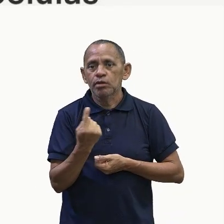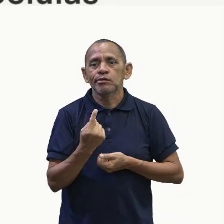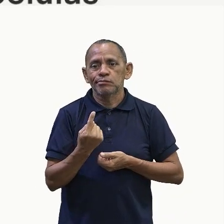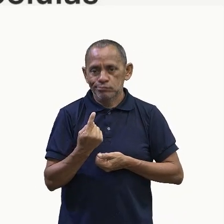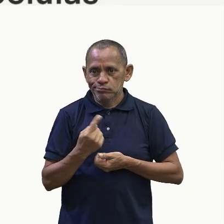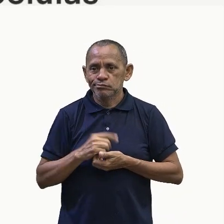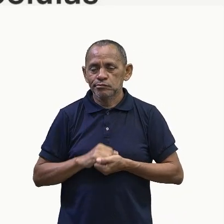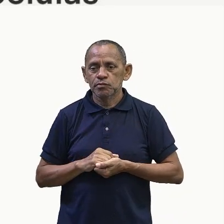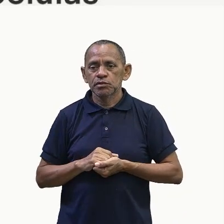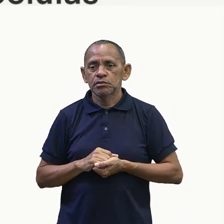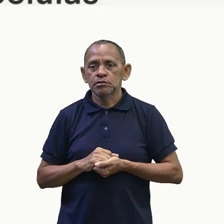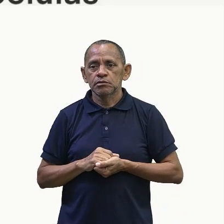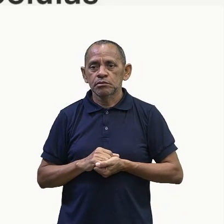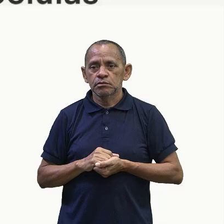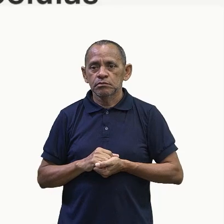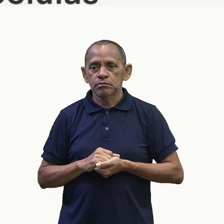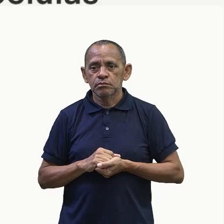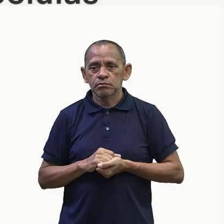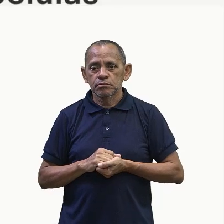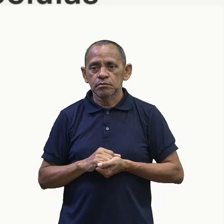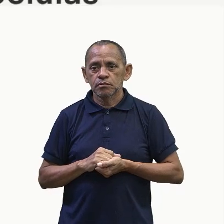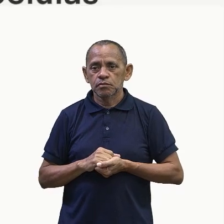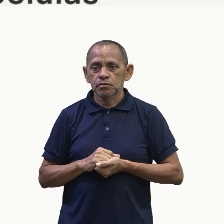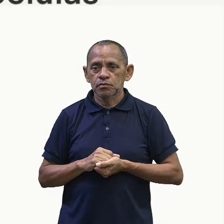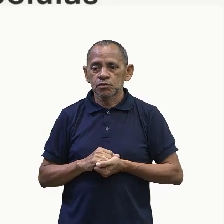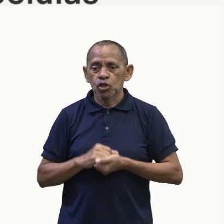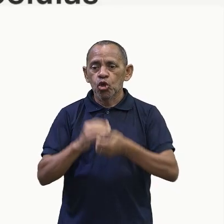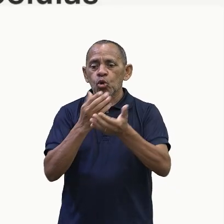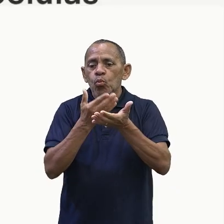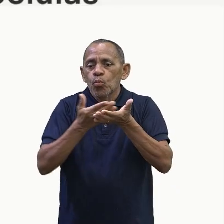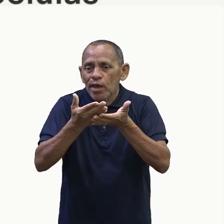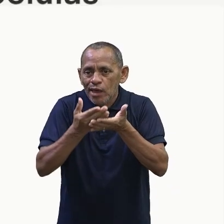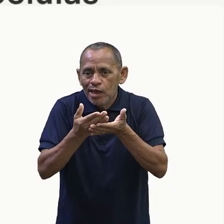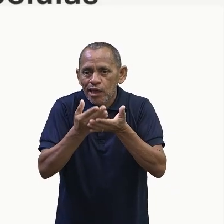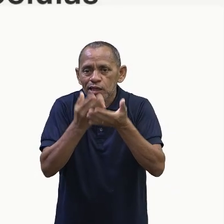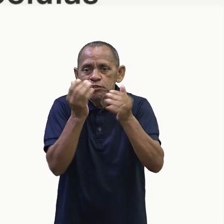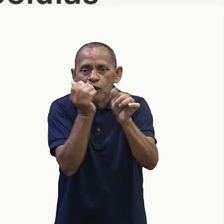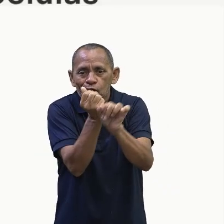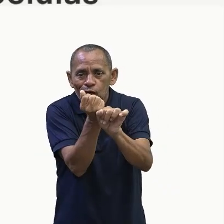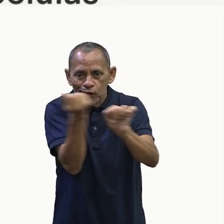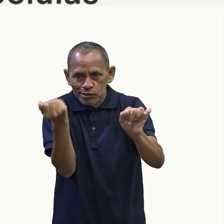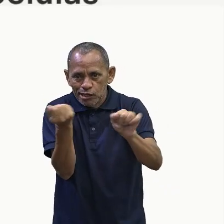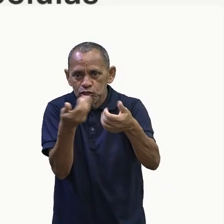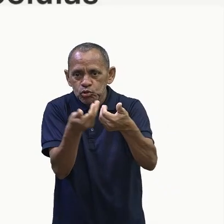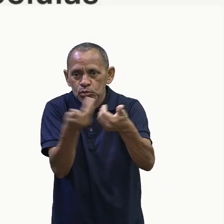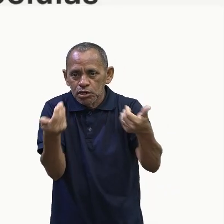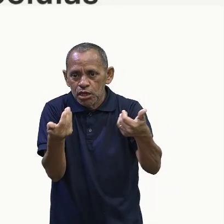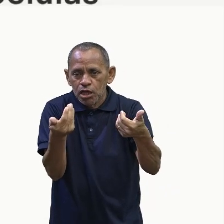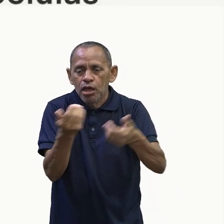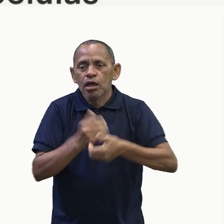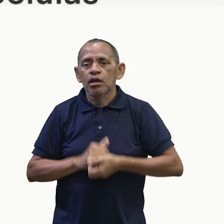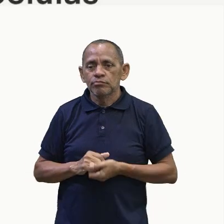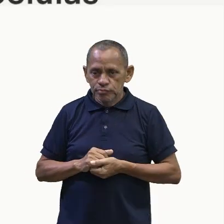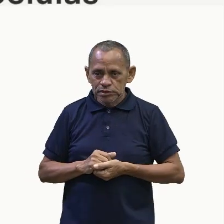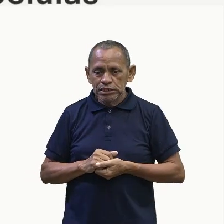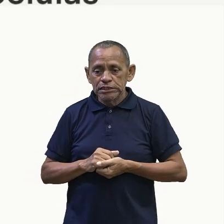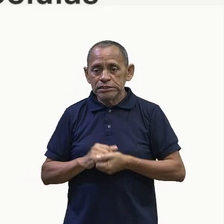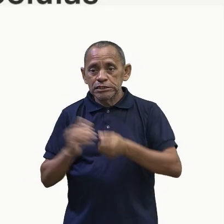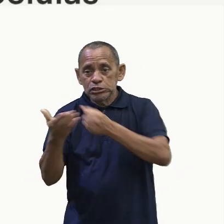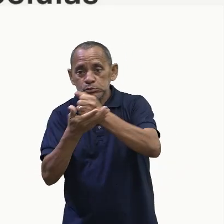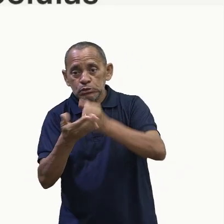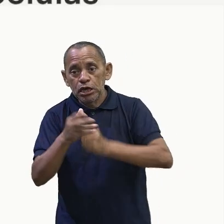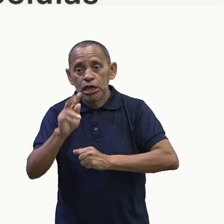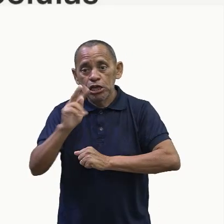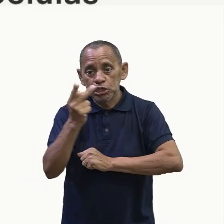está começando a soltar, né, quebras dessas pontes de hidrogênio entre essas bases. E logo